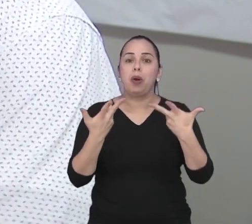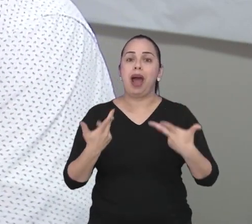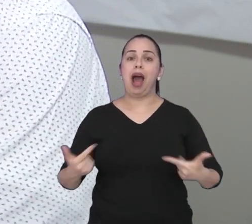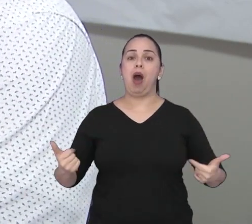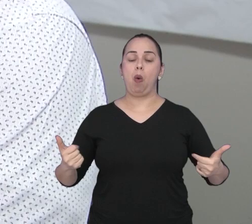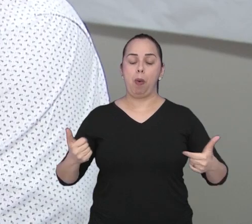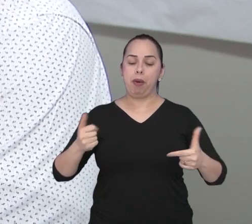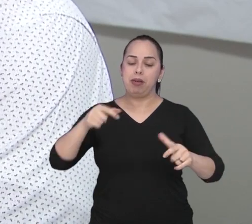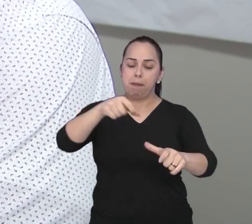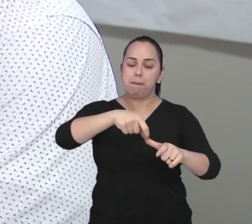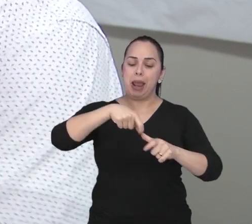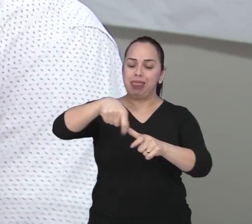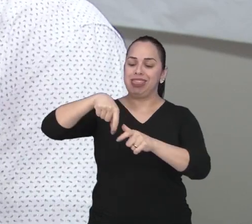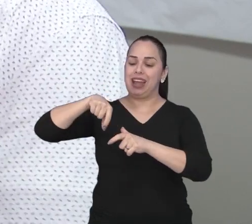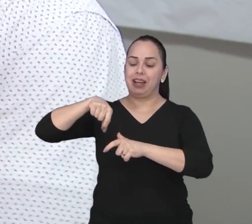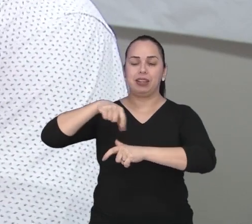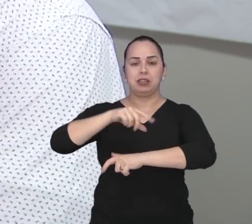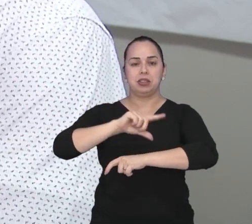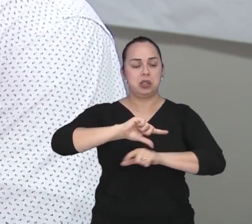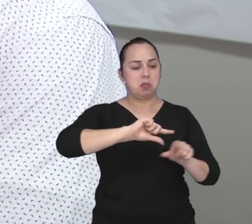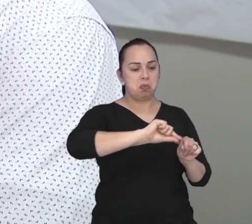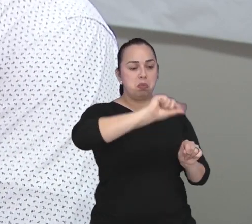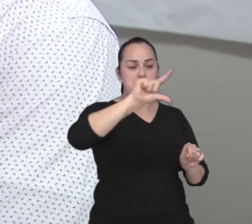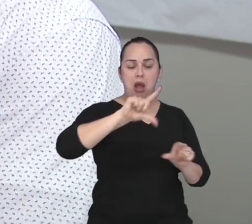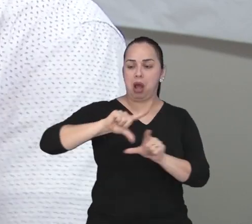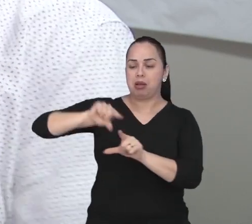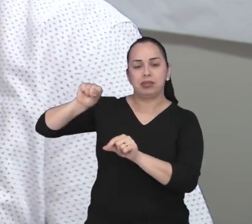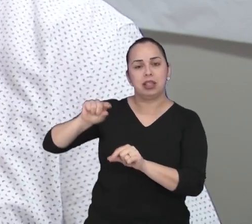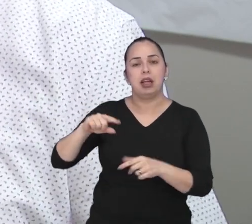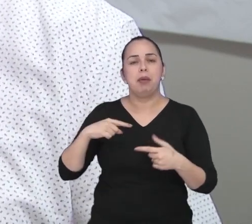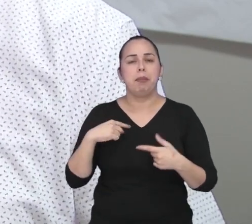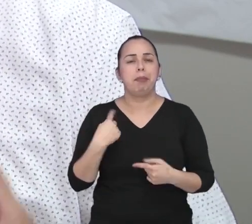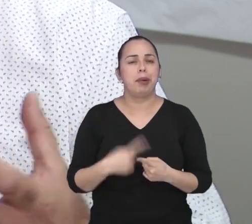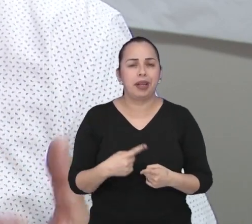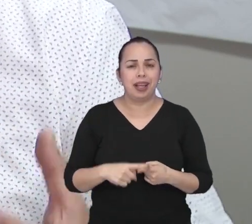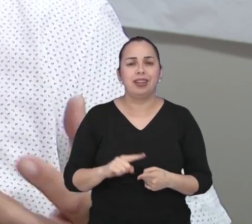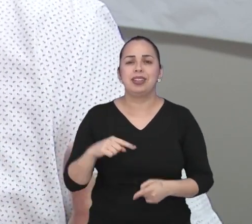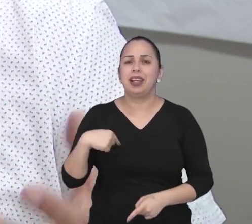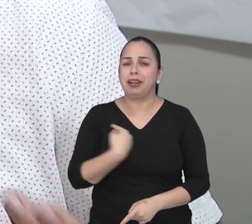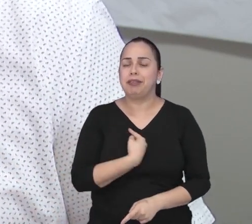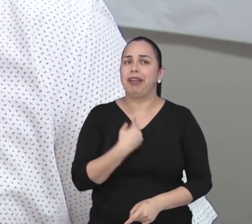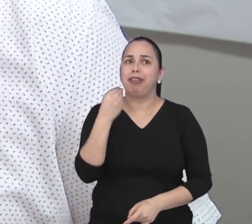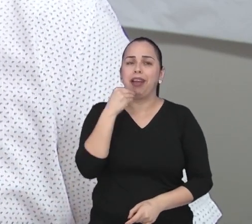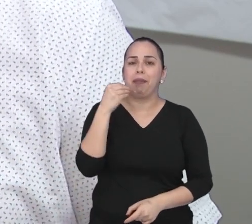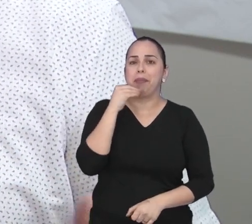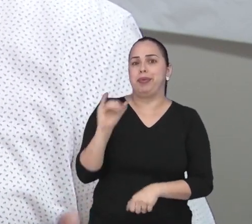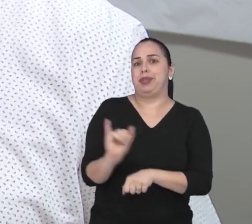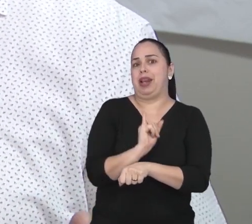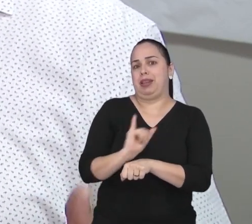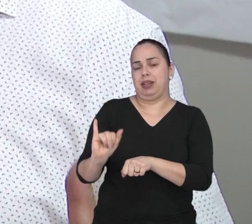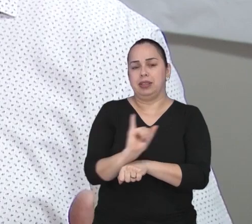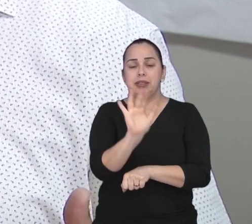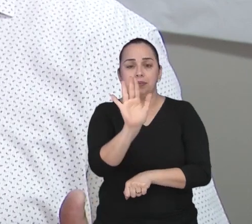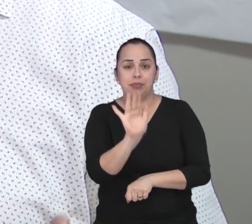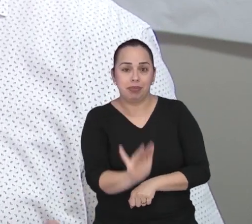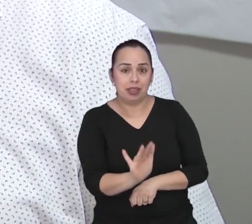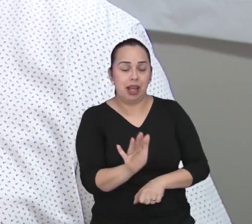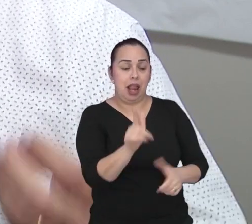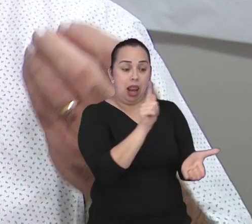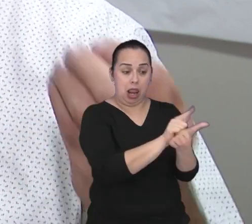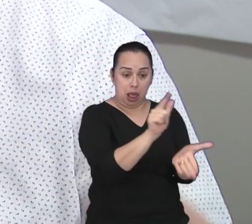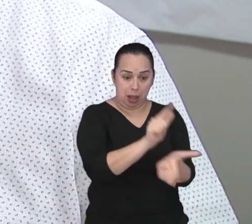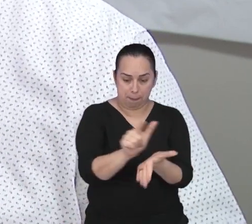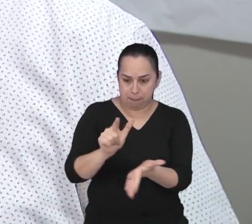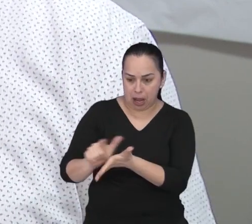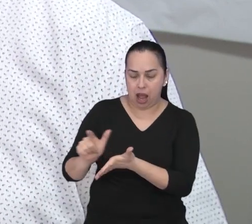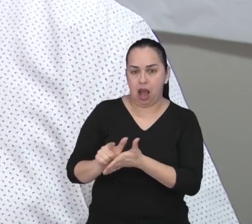e a gente possa plantar na nossa casa e possa ajudar também, Porque a gente tem que achar todas as formas possíveis. Desde a questão